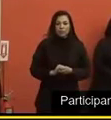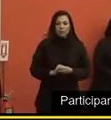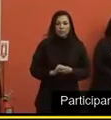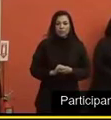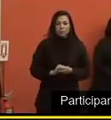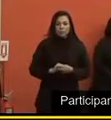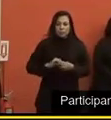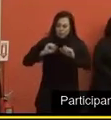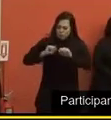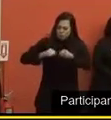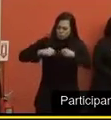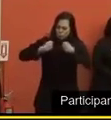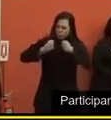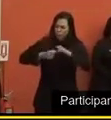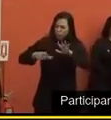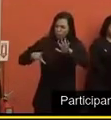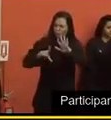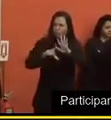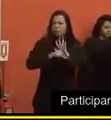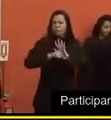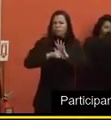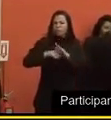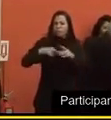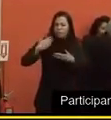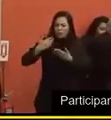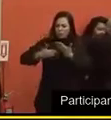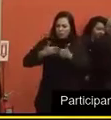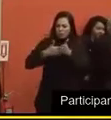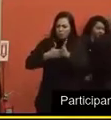Com dedicação e lealdade.